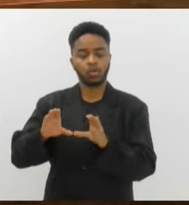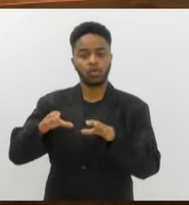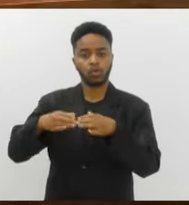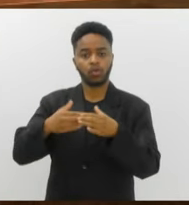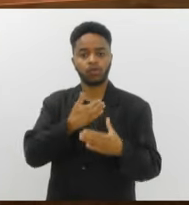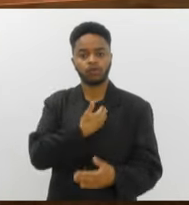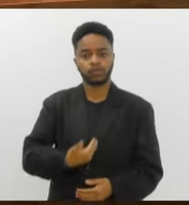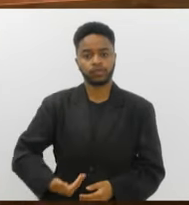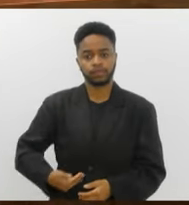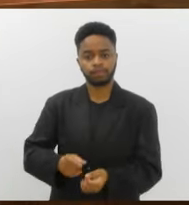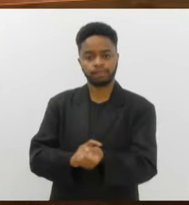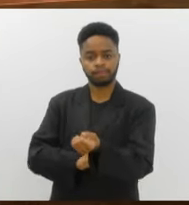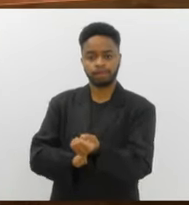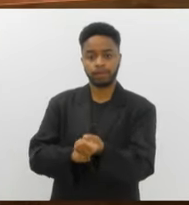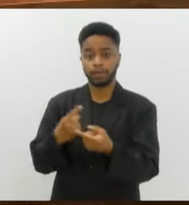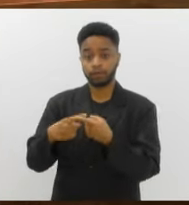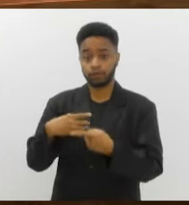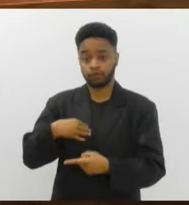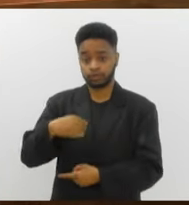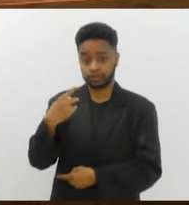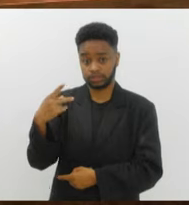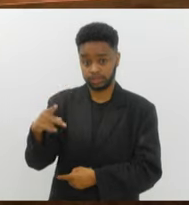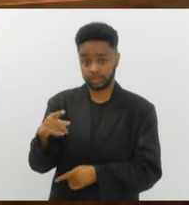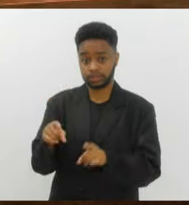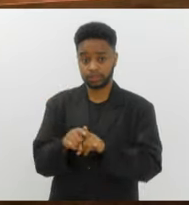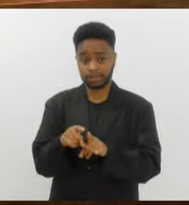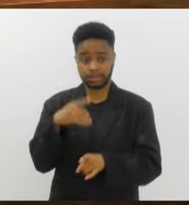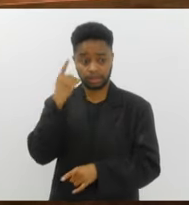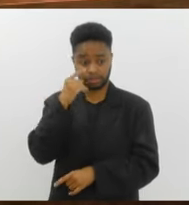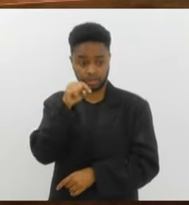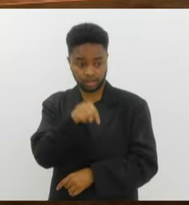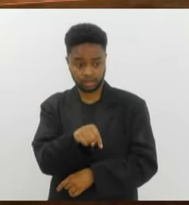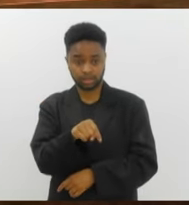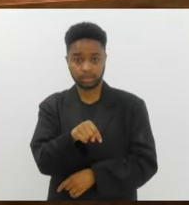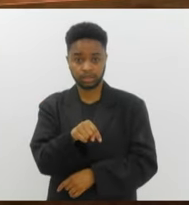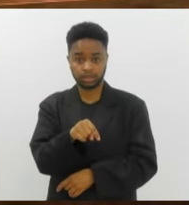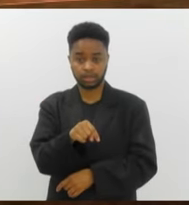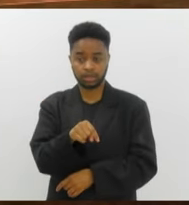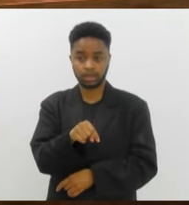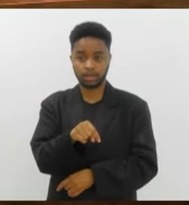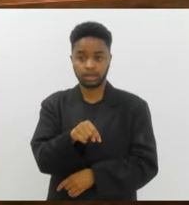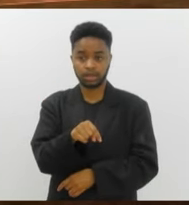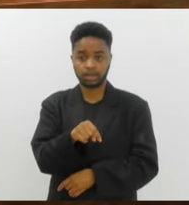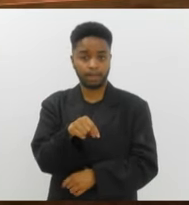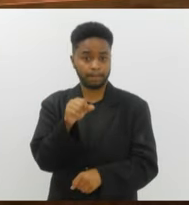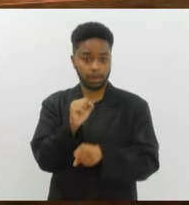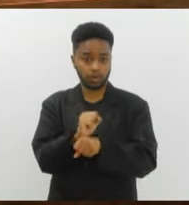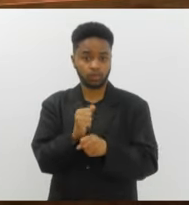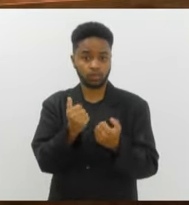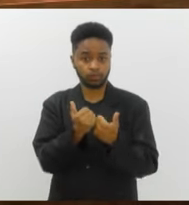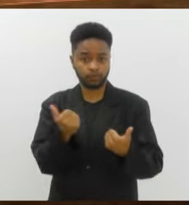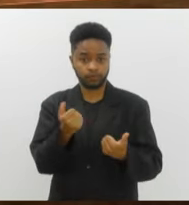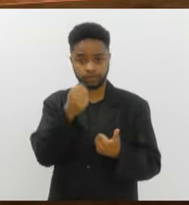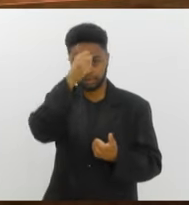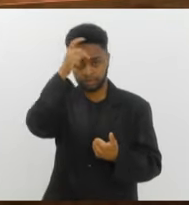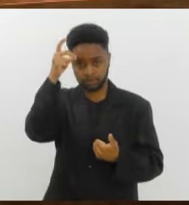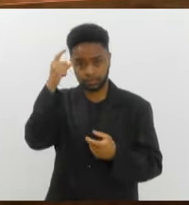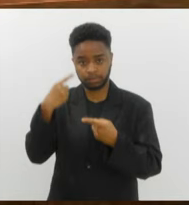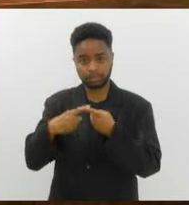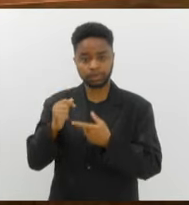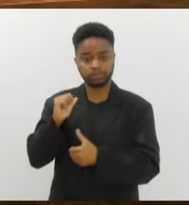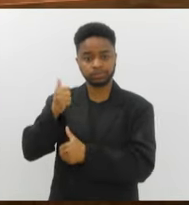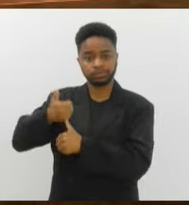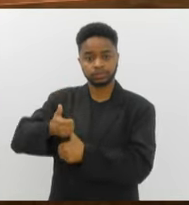Afinal de contas, o filho do Quaquá, com a deputada dessa casa, deixou de ser vice-prefeito, pediu licença à Câmara Municipal para assumir uma